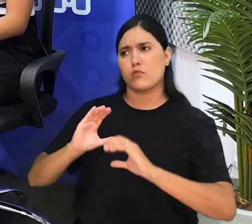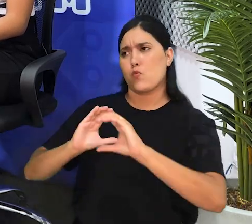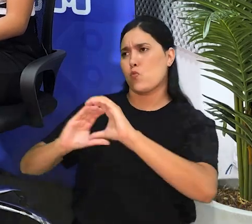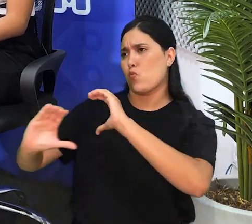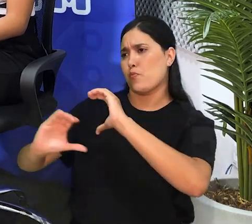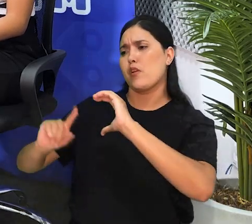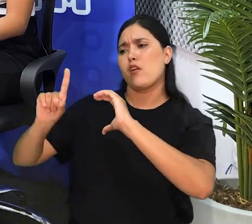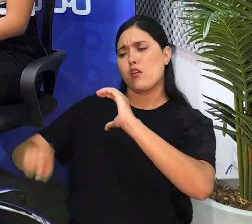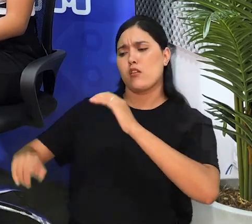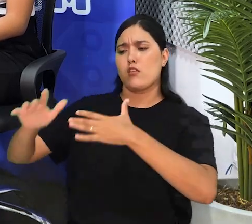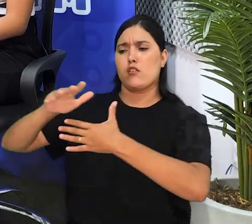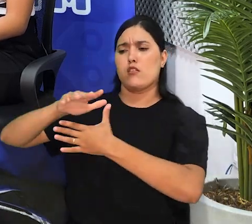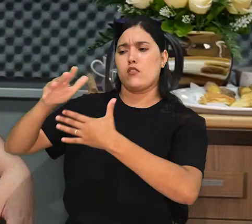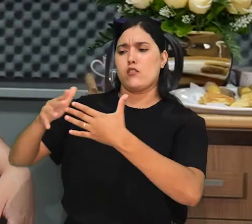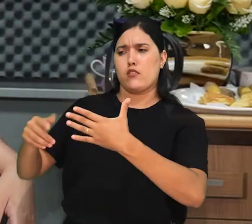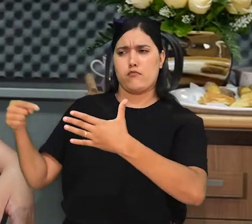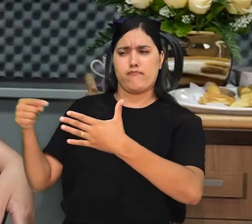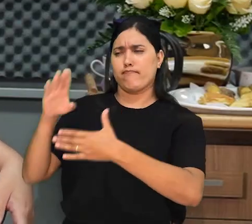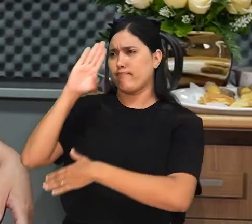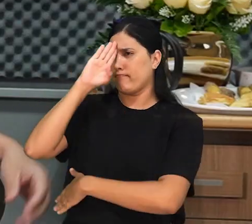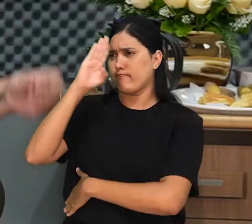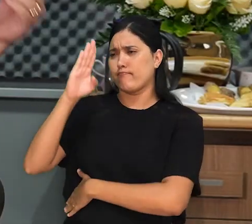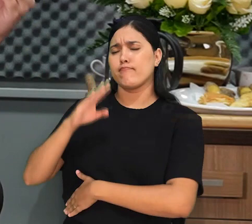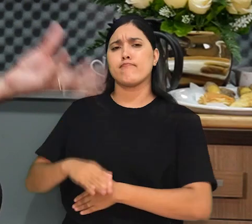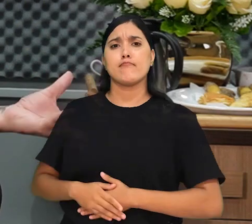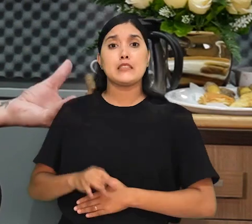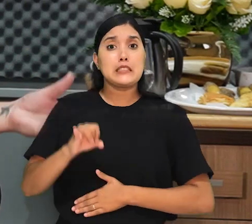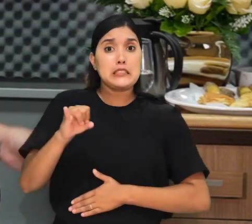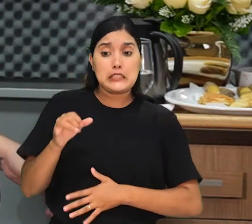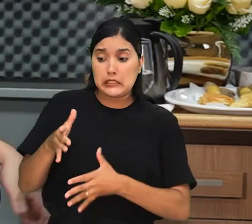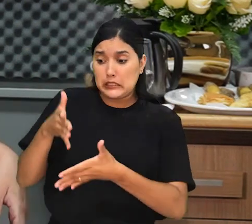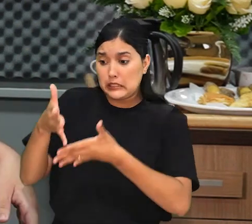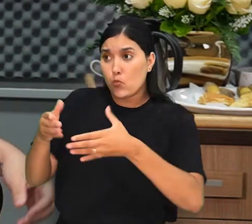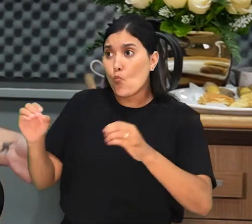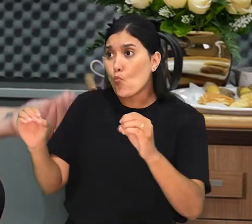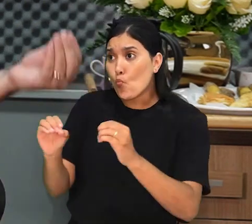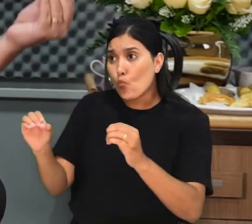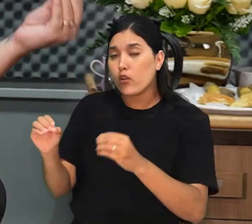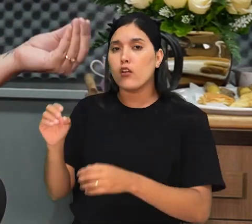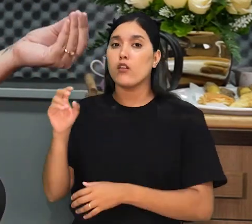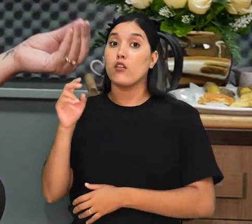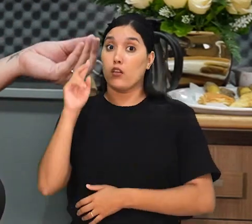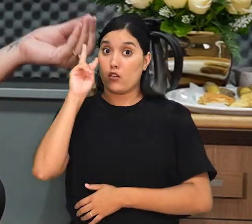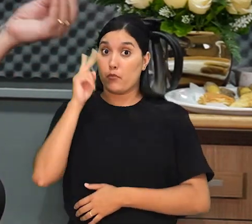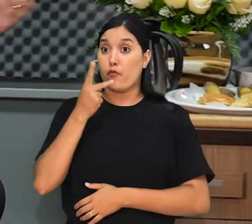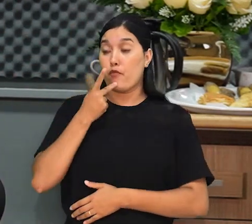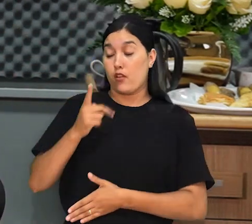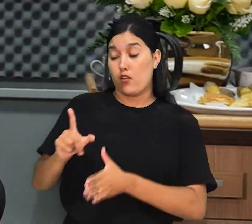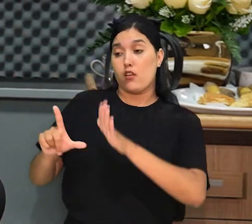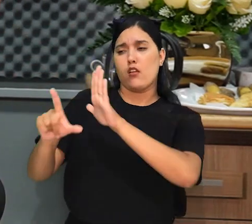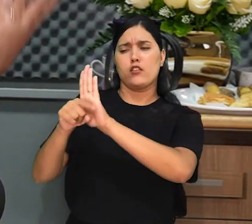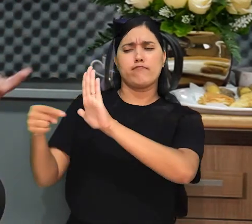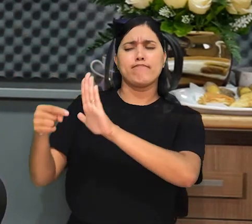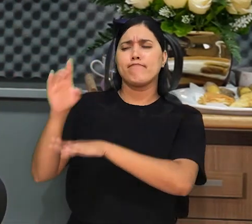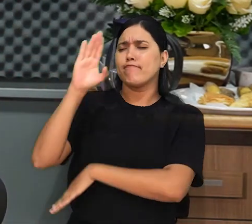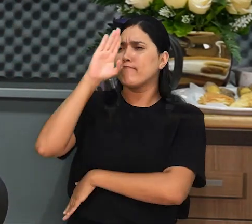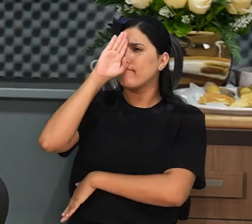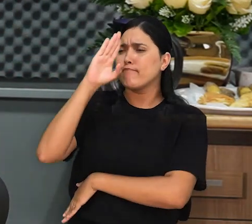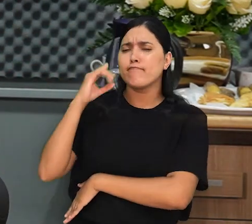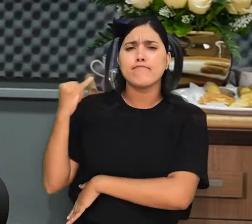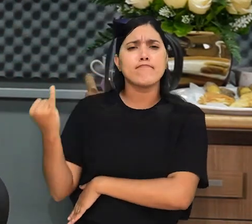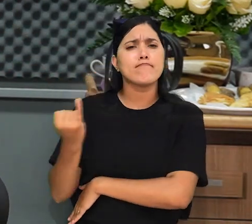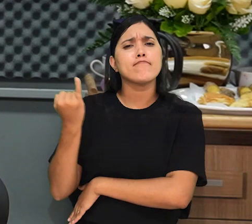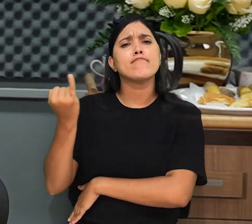comunicação, né? Ela é a fonte imprescindível do surdo. Se não tiver, por isso que a gente falou da lei, né? Que foi um passo importantíssimo